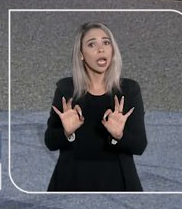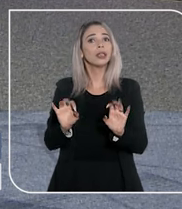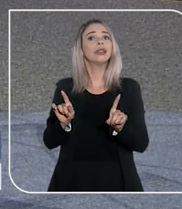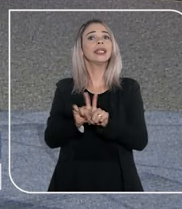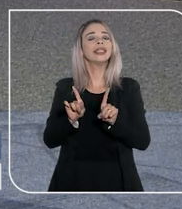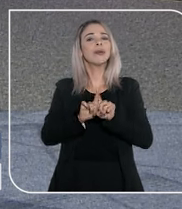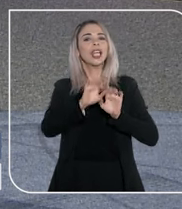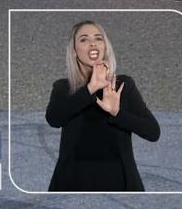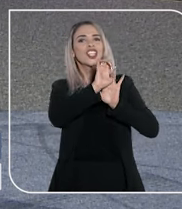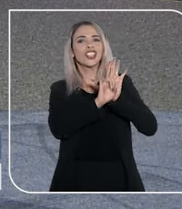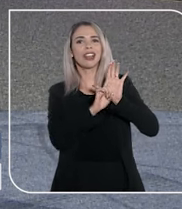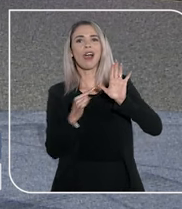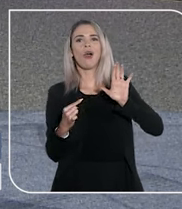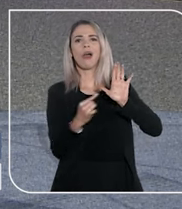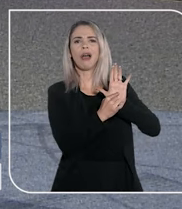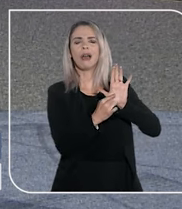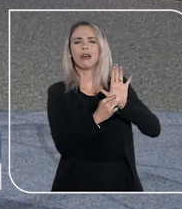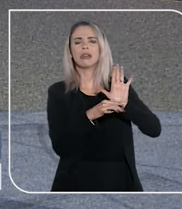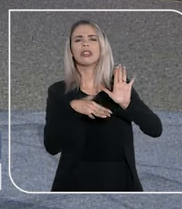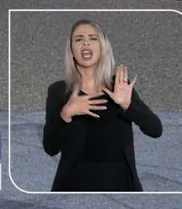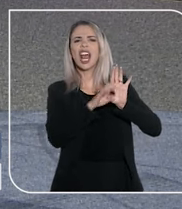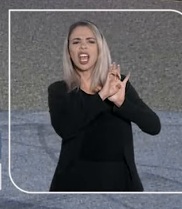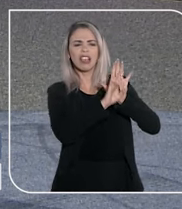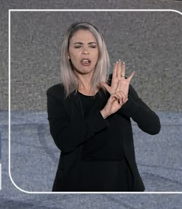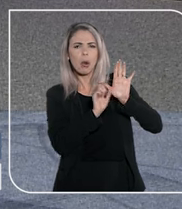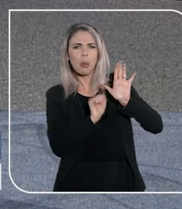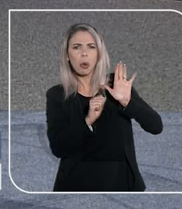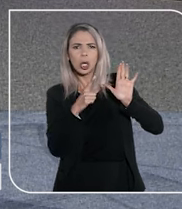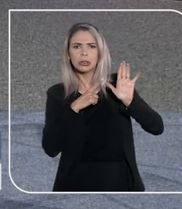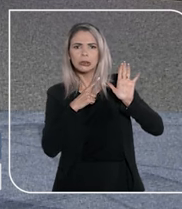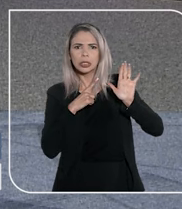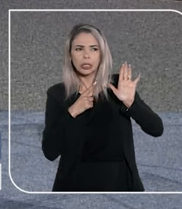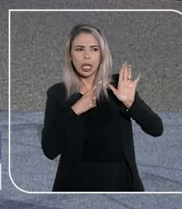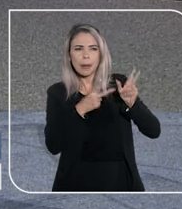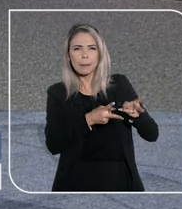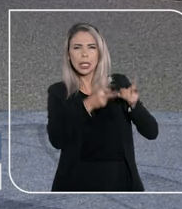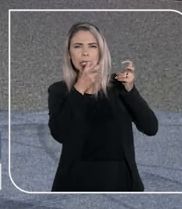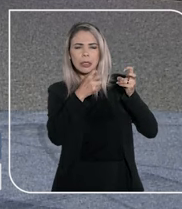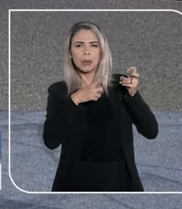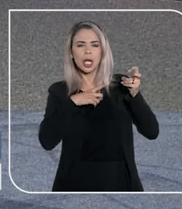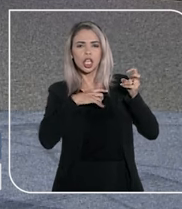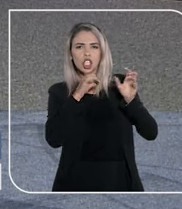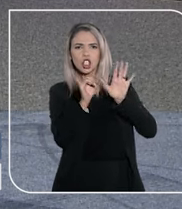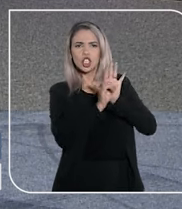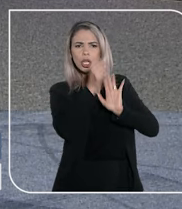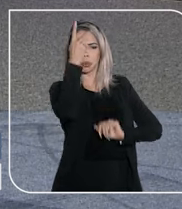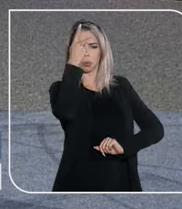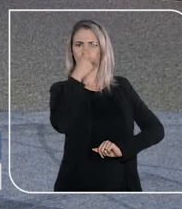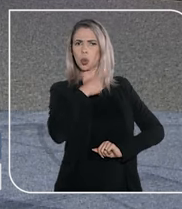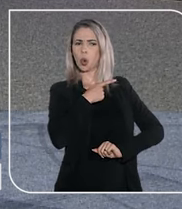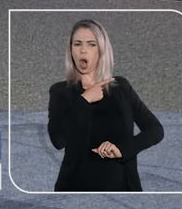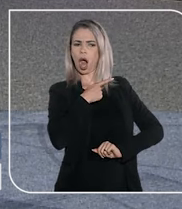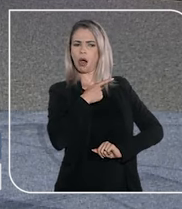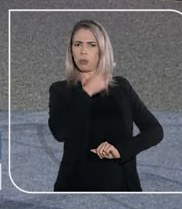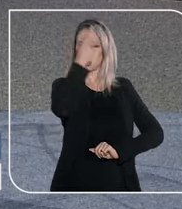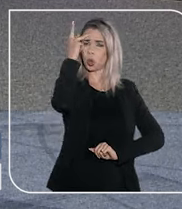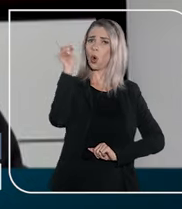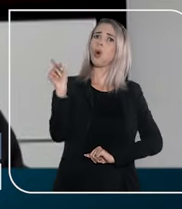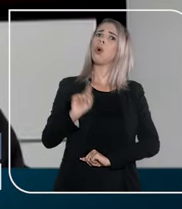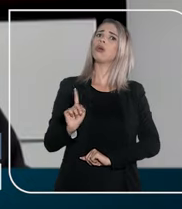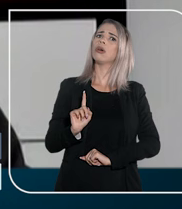do edital, né, para estabelecer. Será que o edital pode estabelecer algum tipo de verificação de auto-identificação dos candidatos?